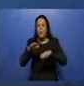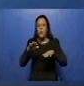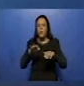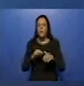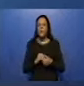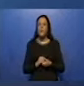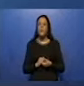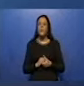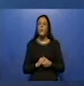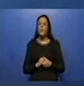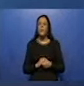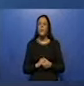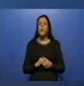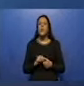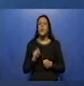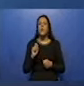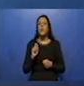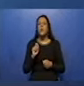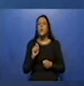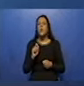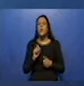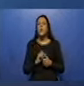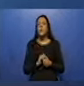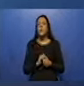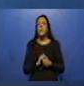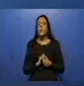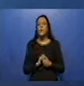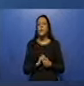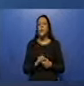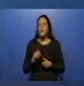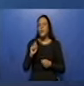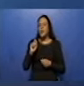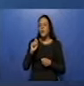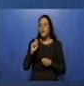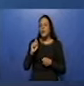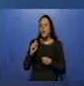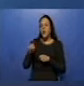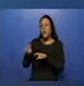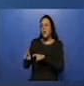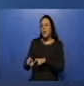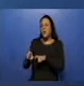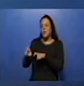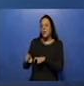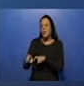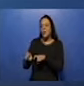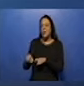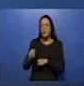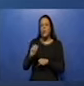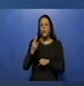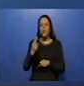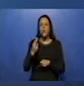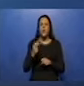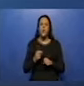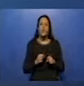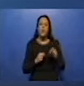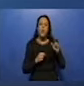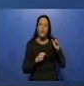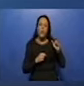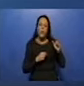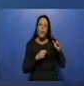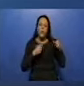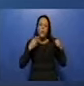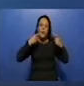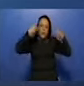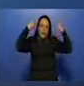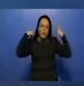Sobre os sistemas intensivos e extensivos. Quando a gente fala em agricultura ou pecuária extensiva, A gente está